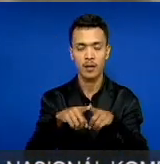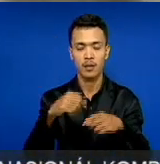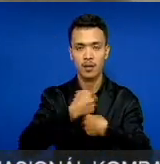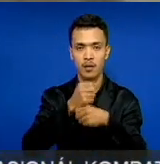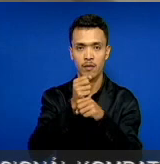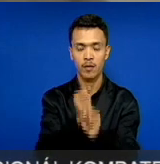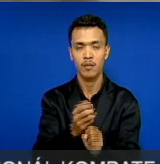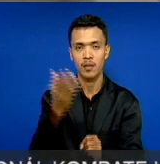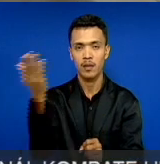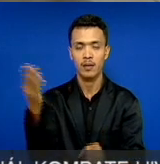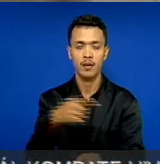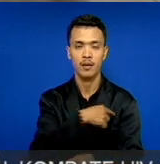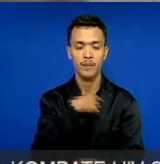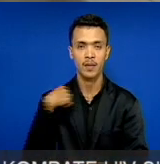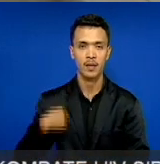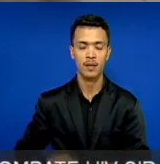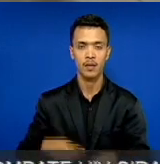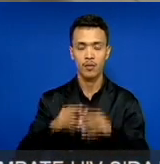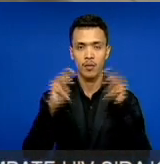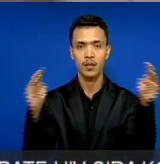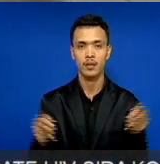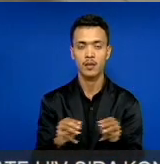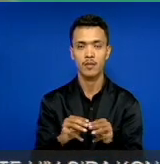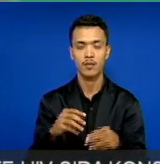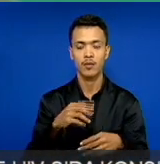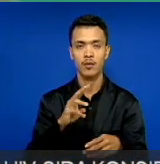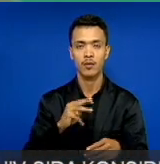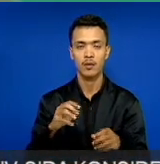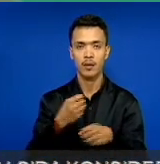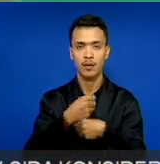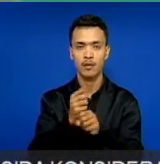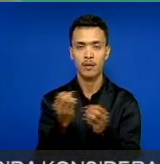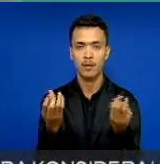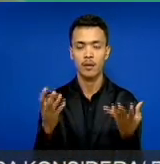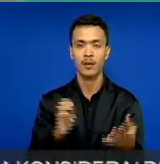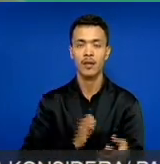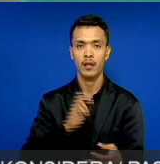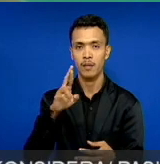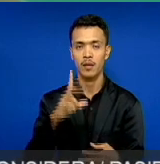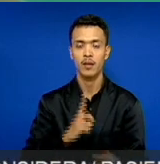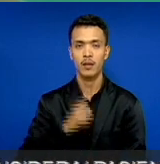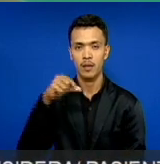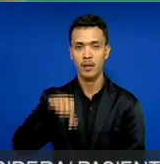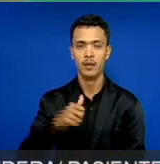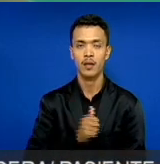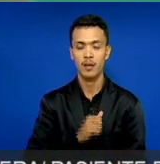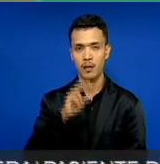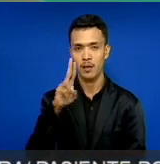em província Hunan. Município Siranebe, produção café Barak Makanesan, Ermera, Ligisa, Aileu,